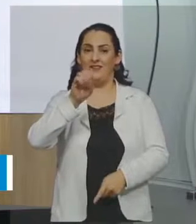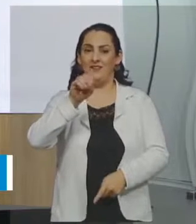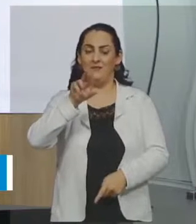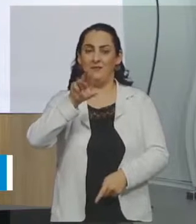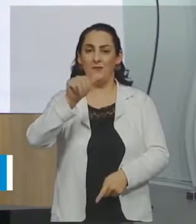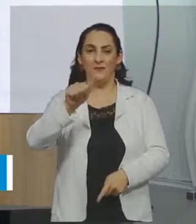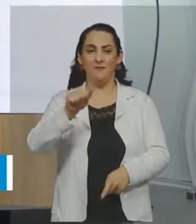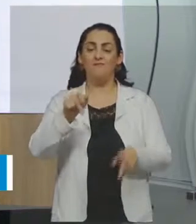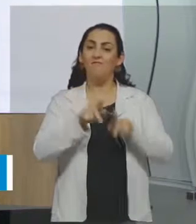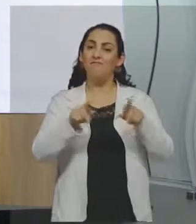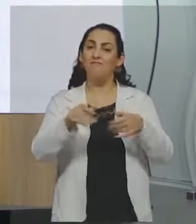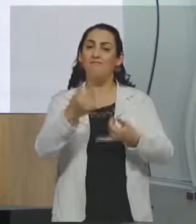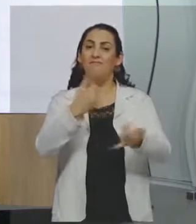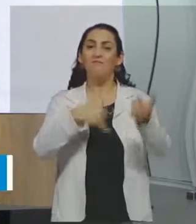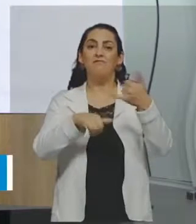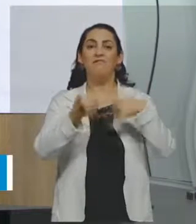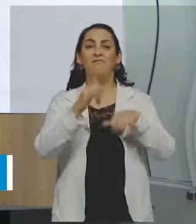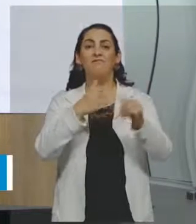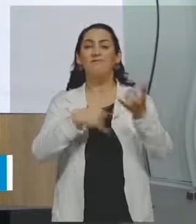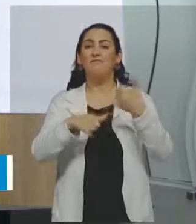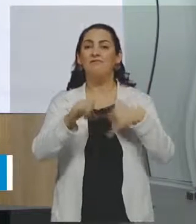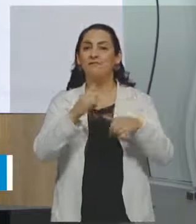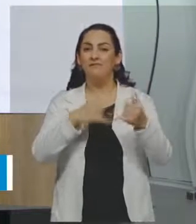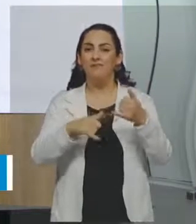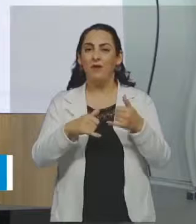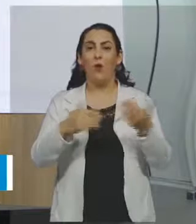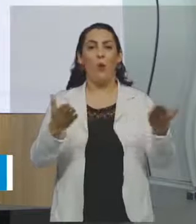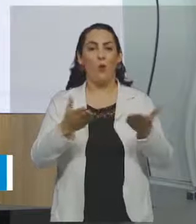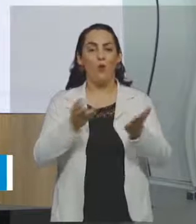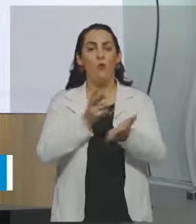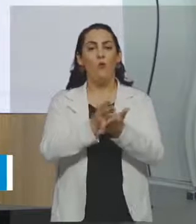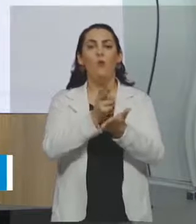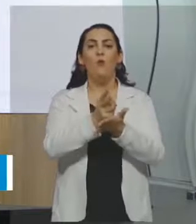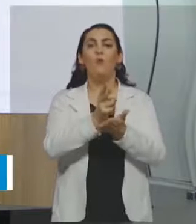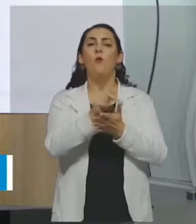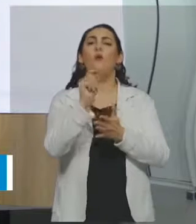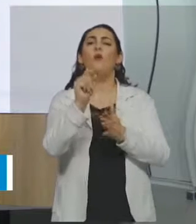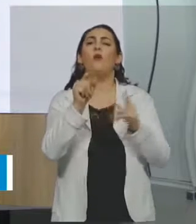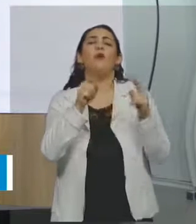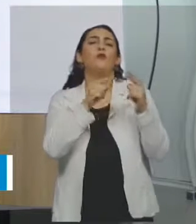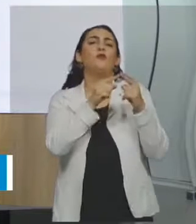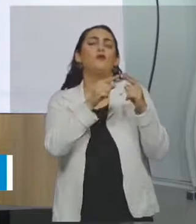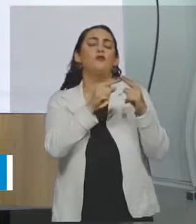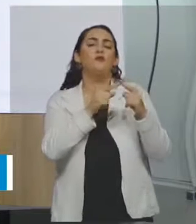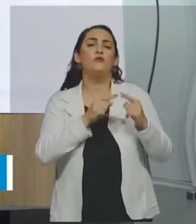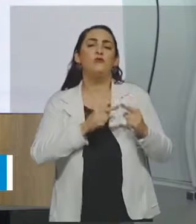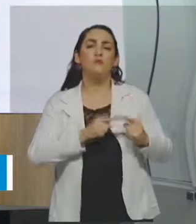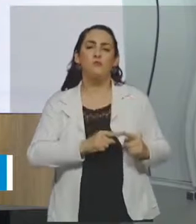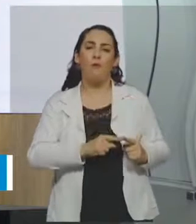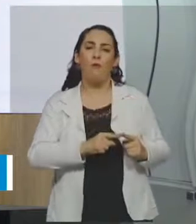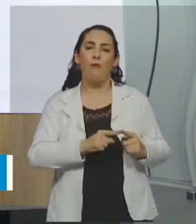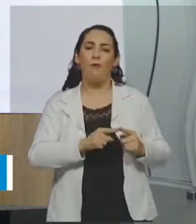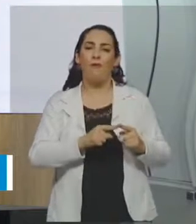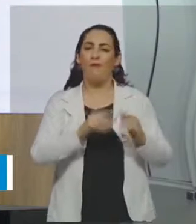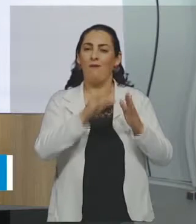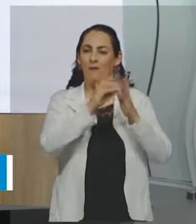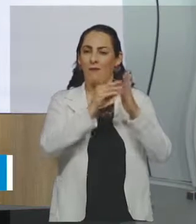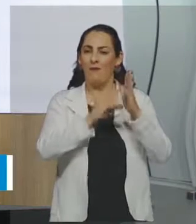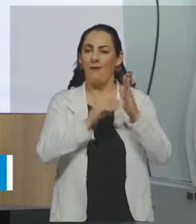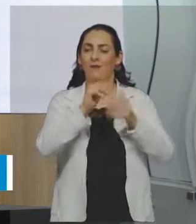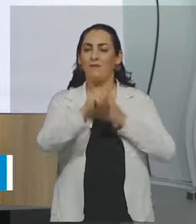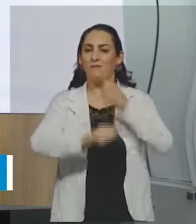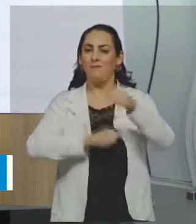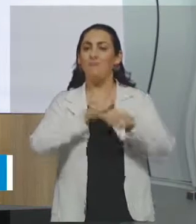dar continuidade aos modelos atômicos, ou seja, as questões históricas e características históricas que